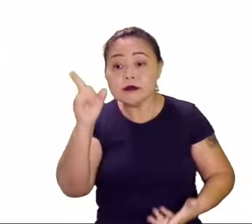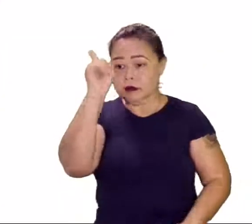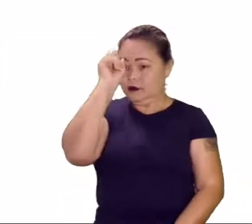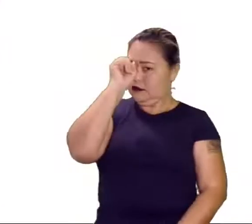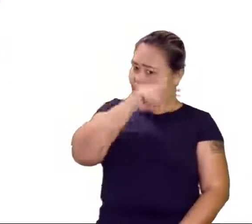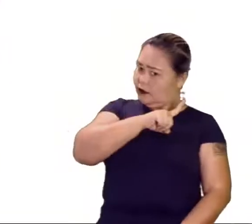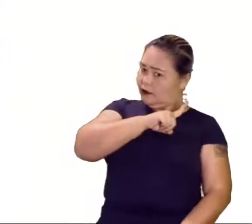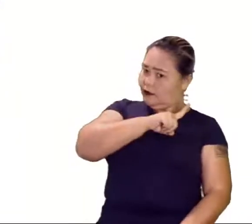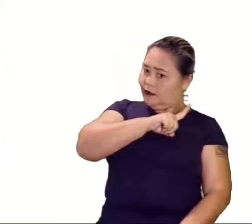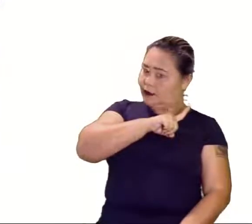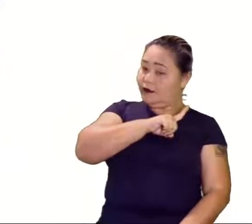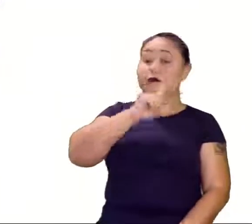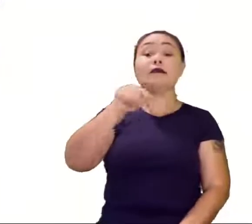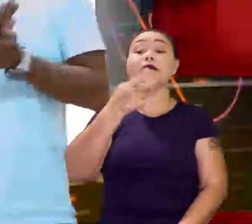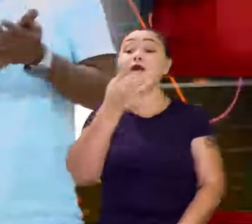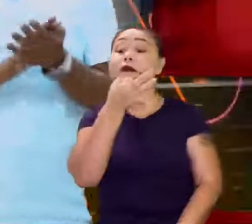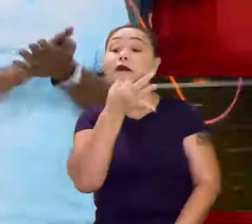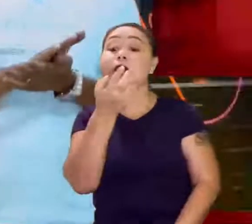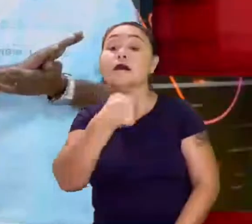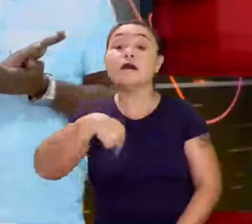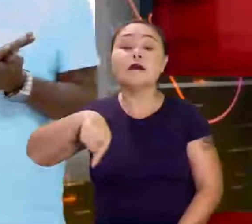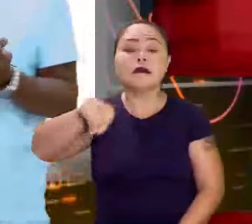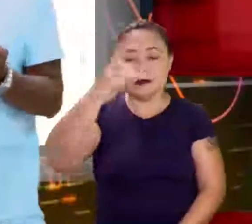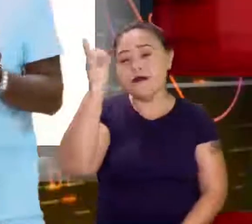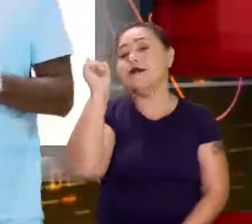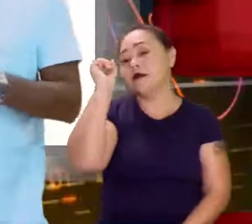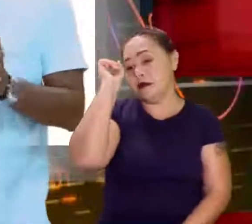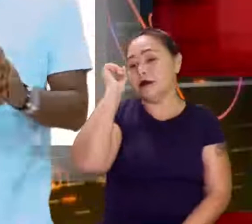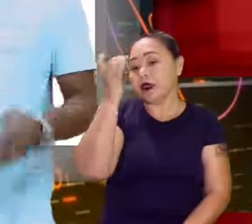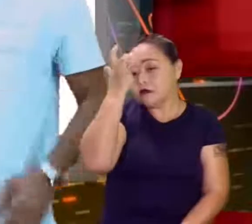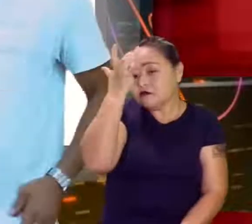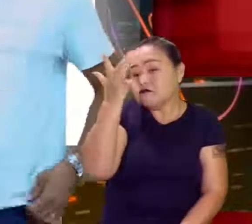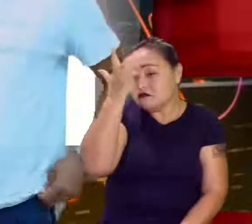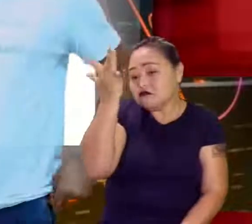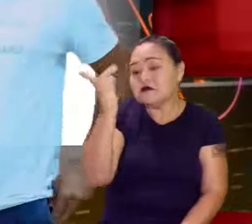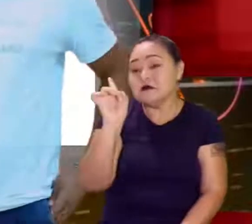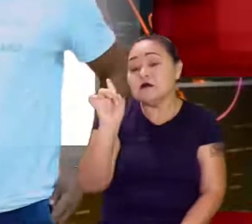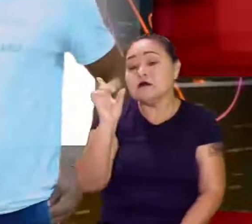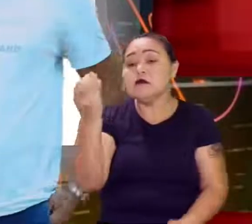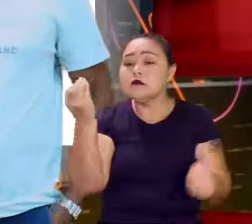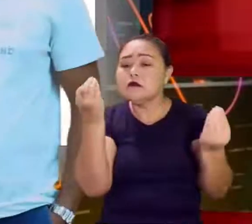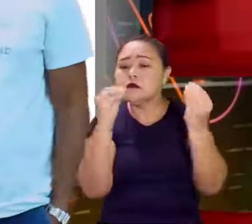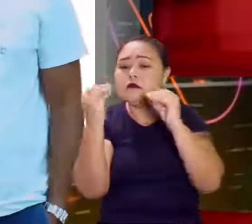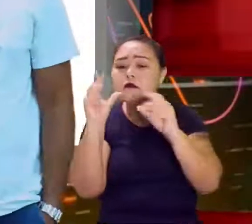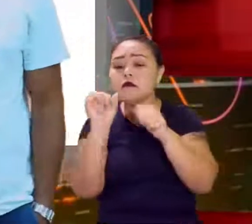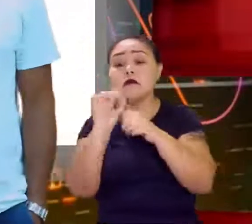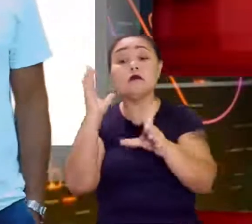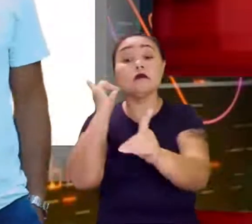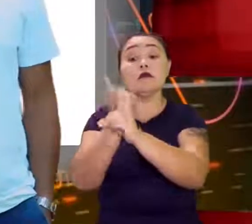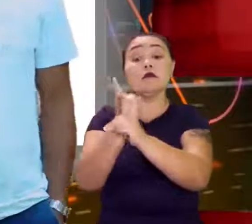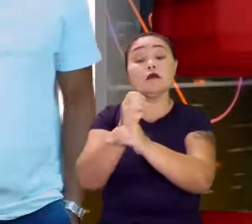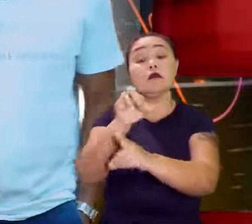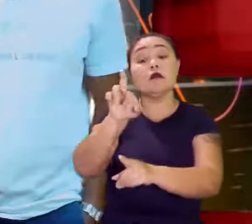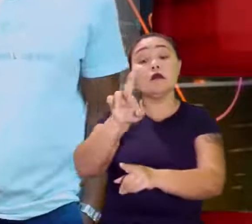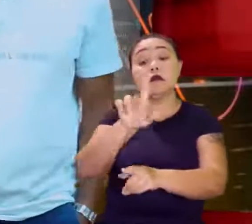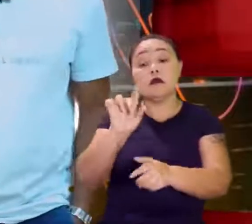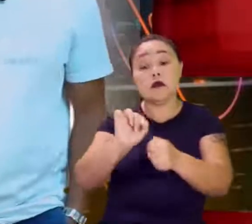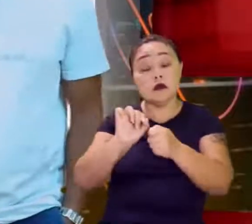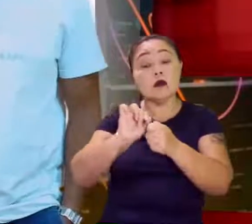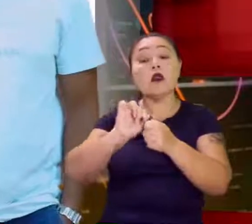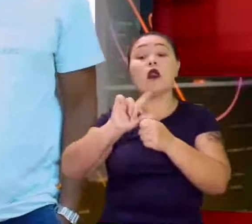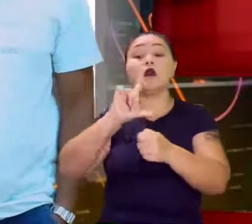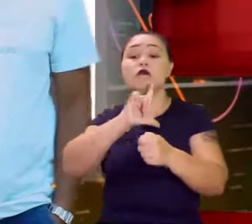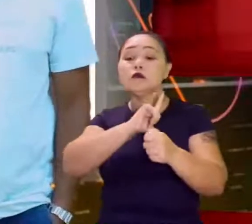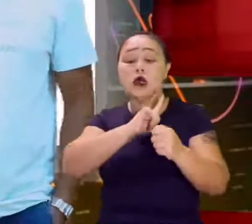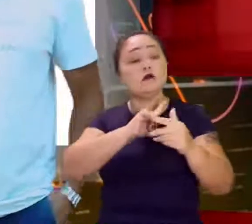Difícil? E aí, o que vocês acharam? Fácil, né? Então, inserir meios é só a gente descobrir a razão. Sempre vai te dar